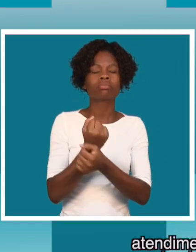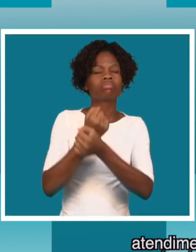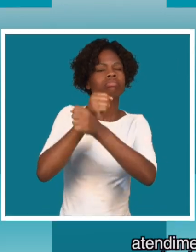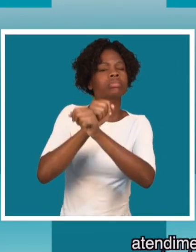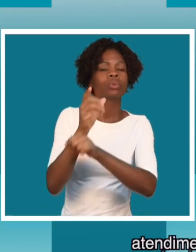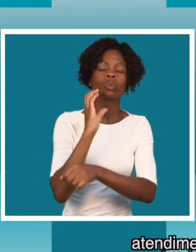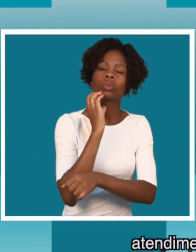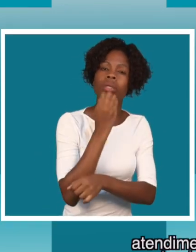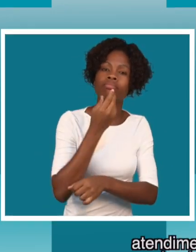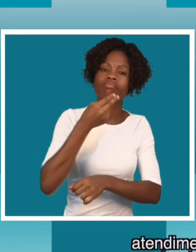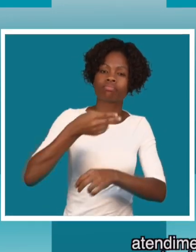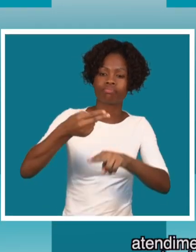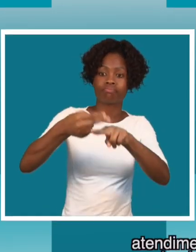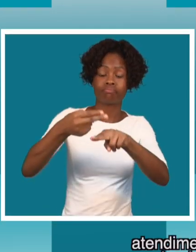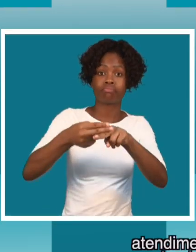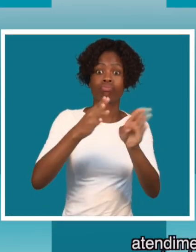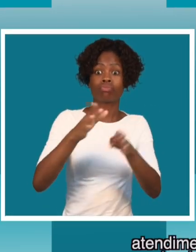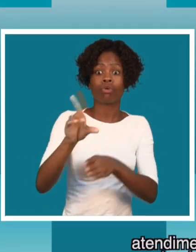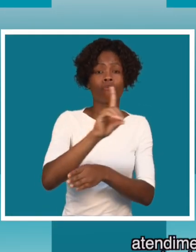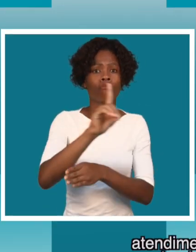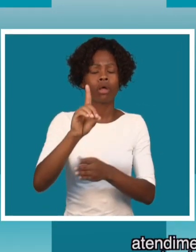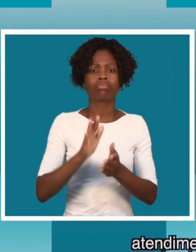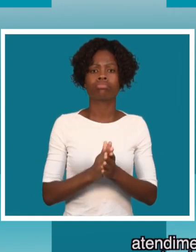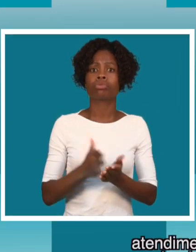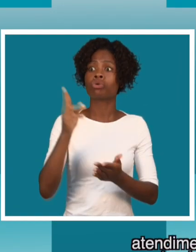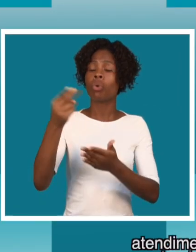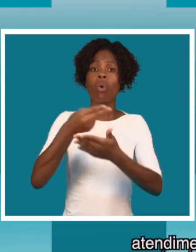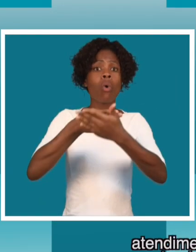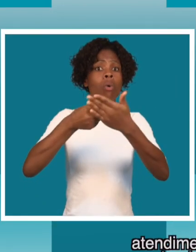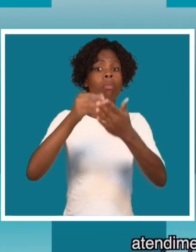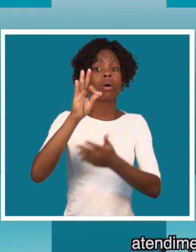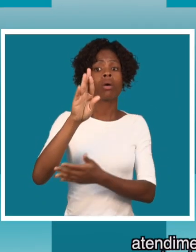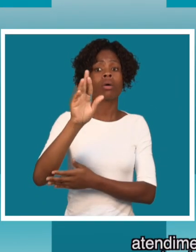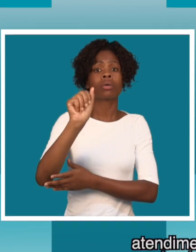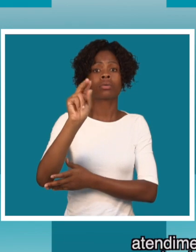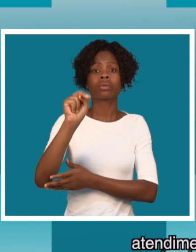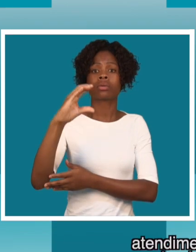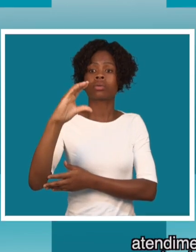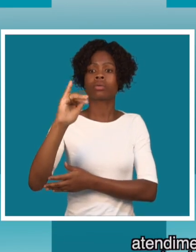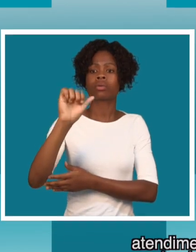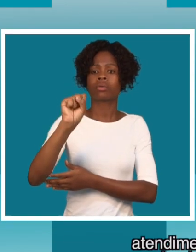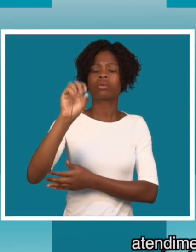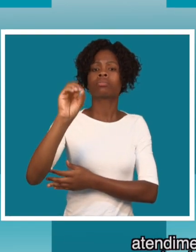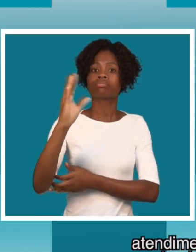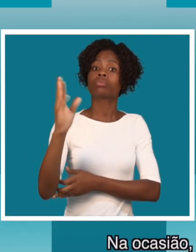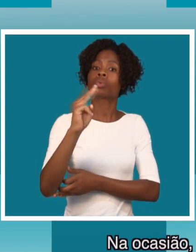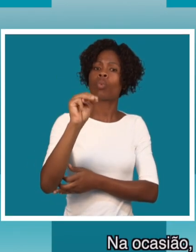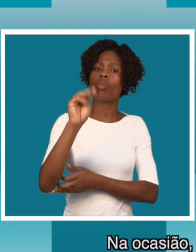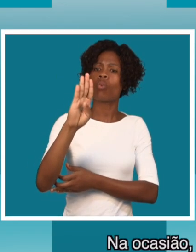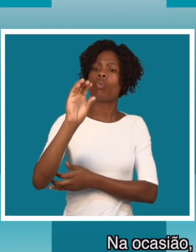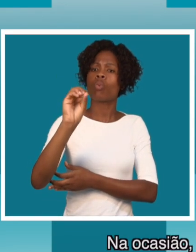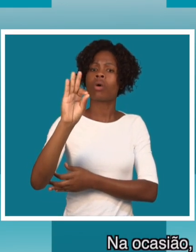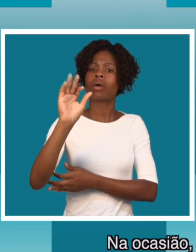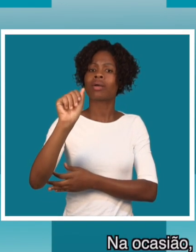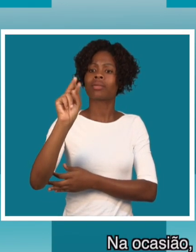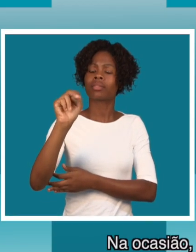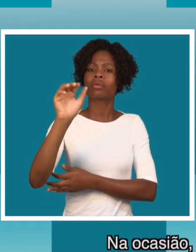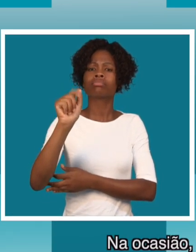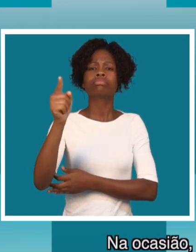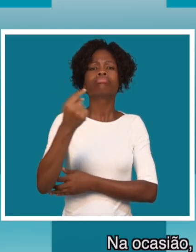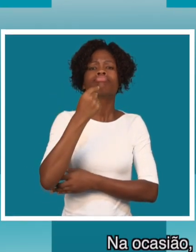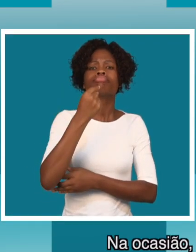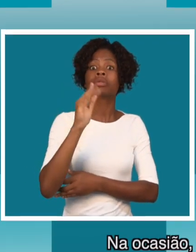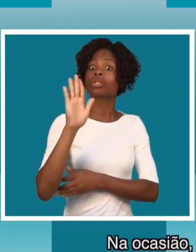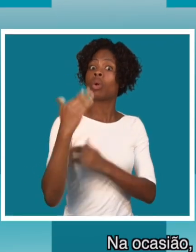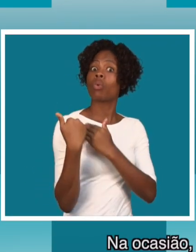atendimento, tratamento, prevenção e cuidado do HIV-Sida para PCD. Na ocasião, Francisco